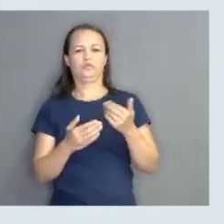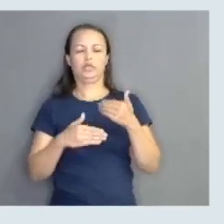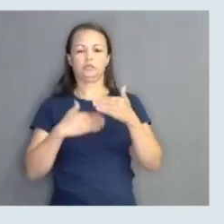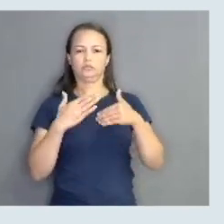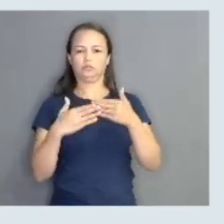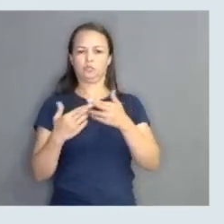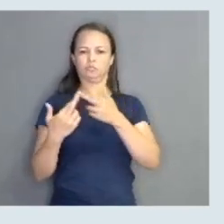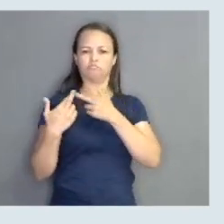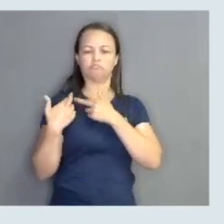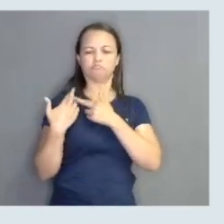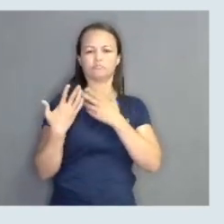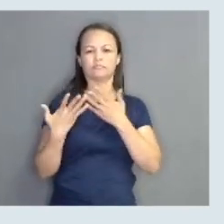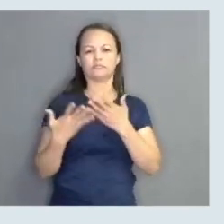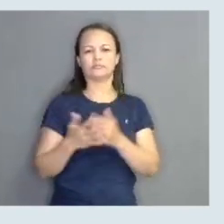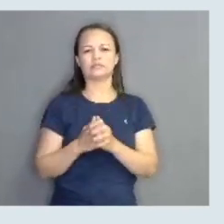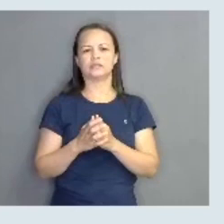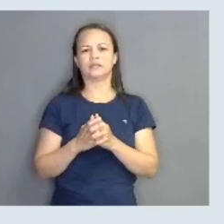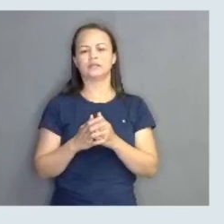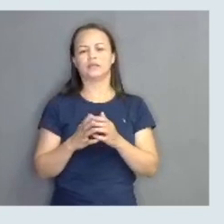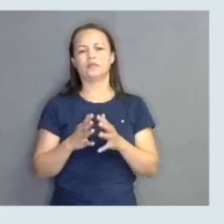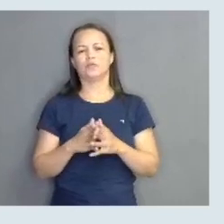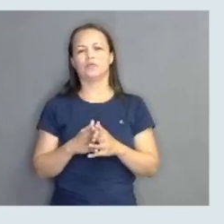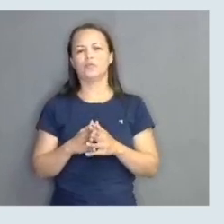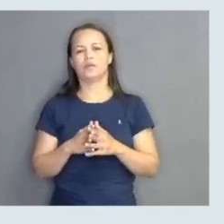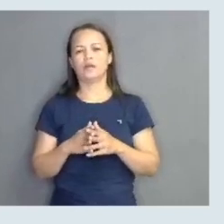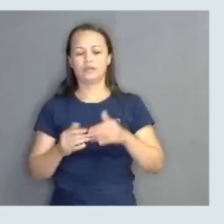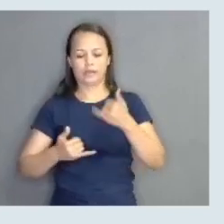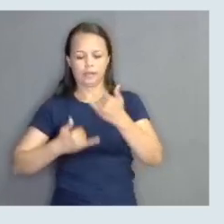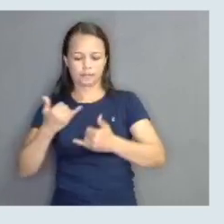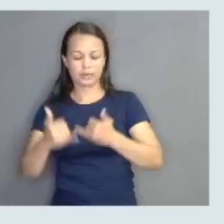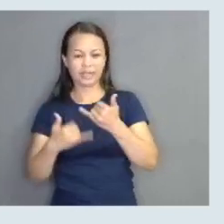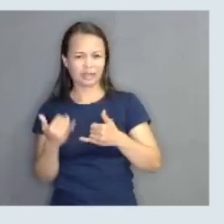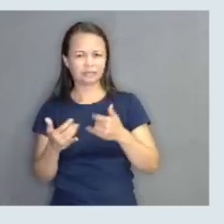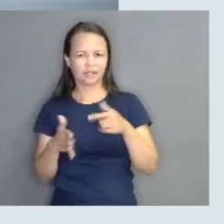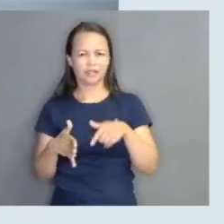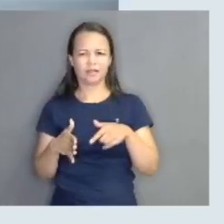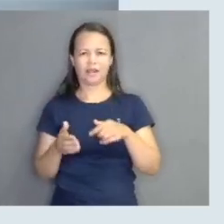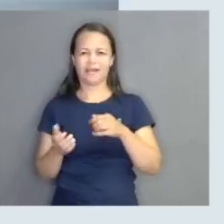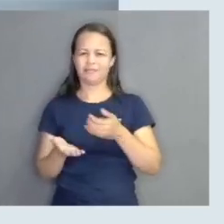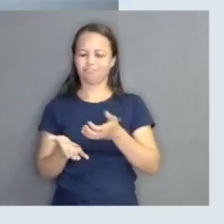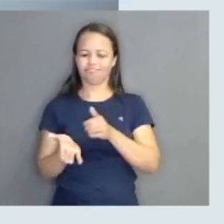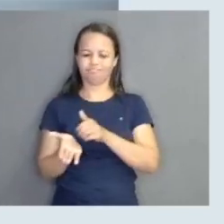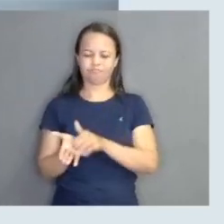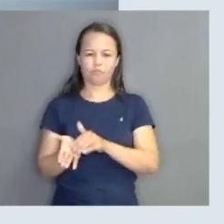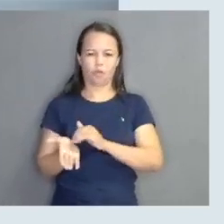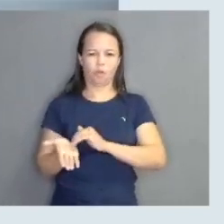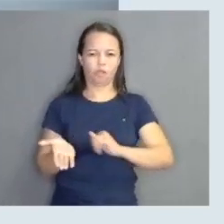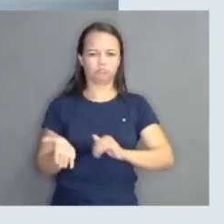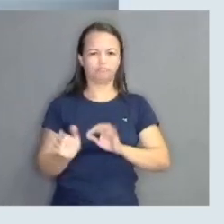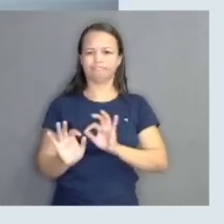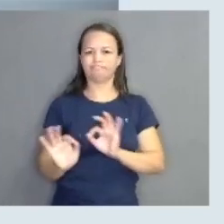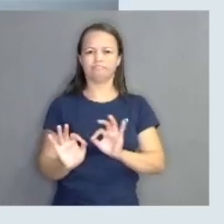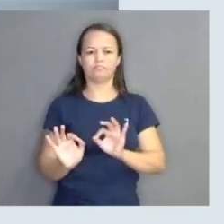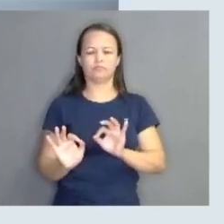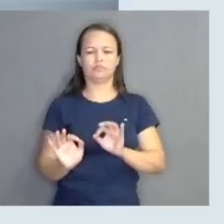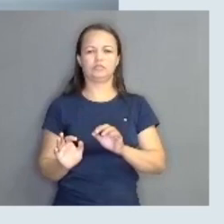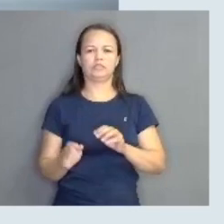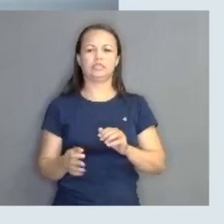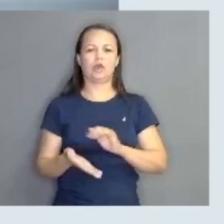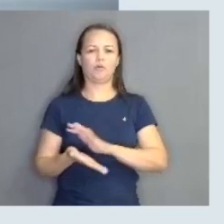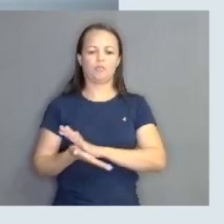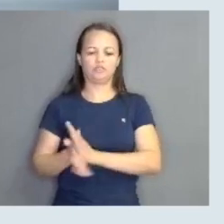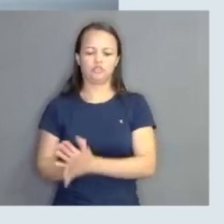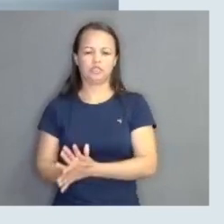brincadeira, muitas vezes era abolida por várias famílias. Bom, e a criança na